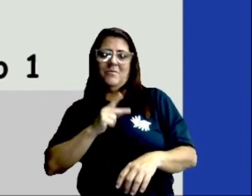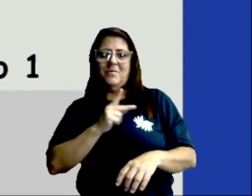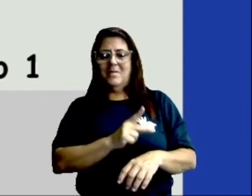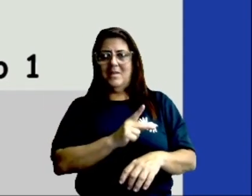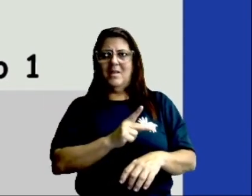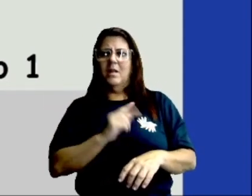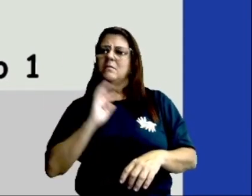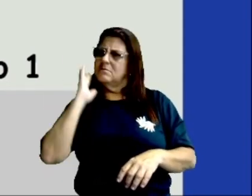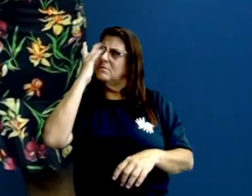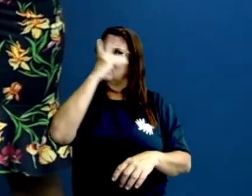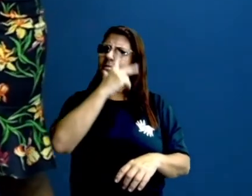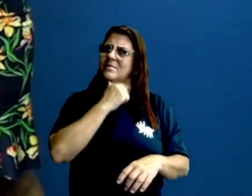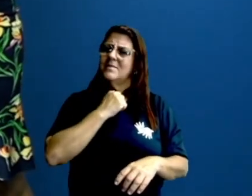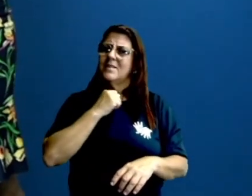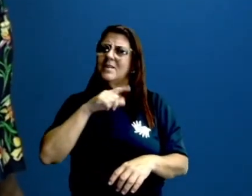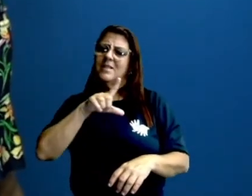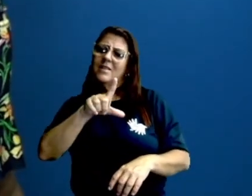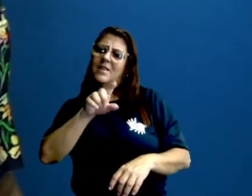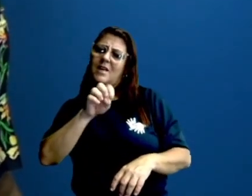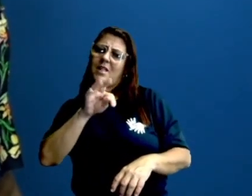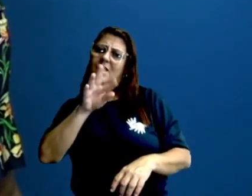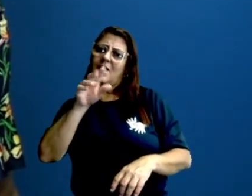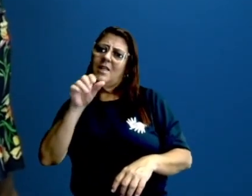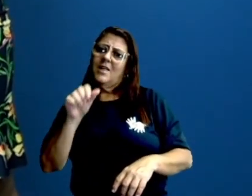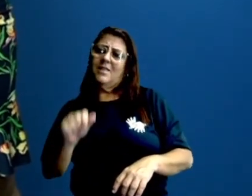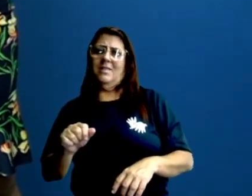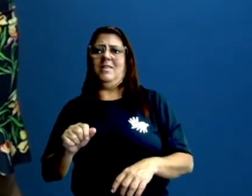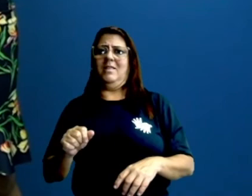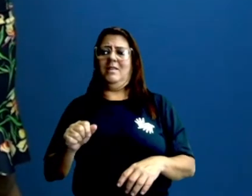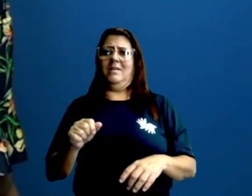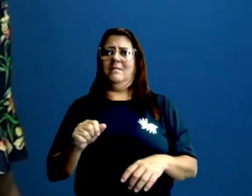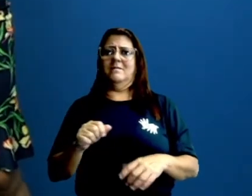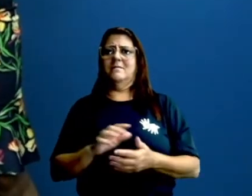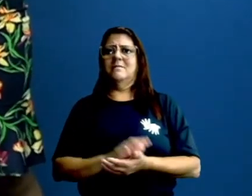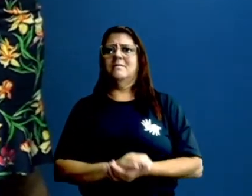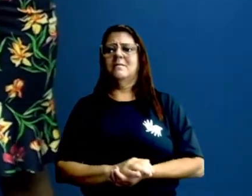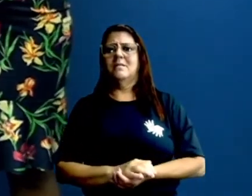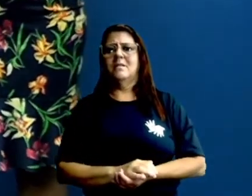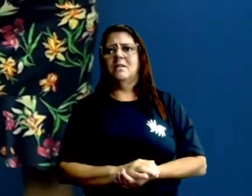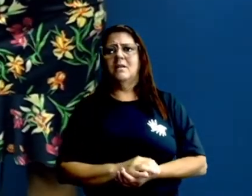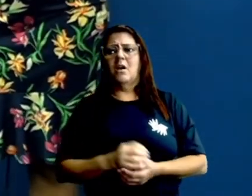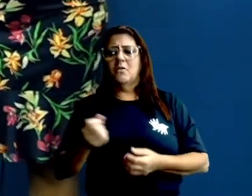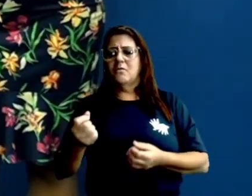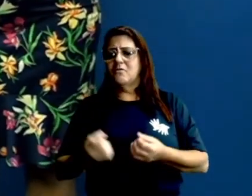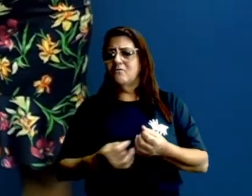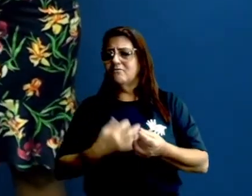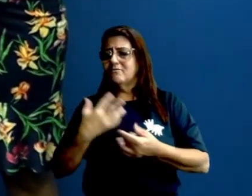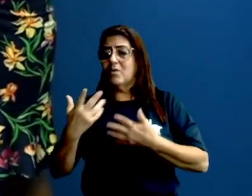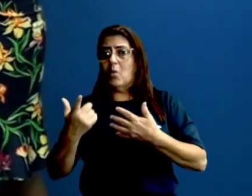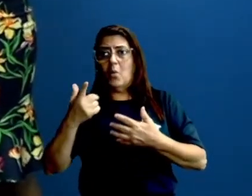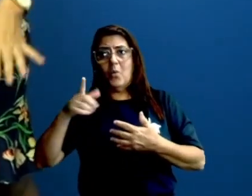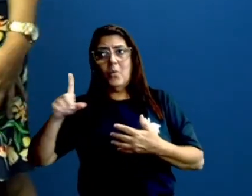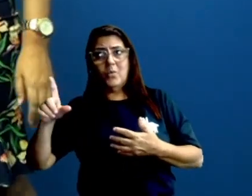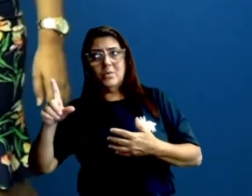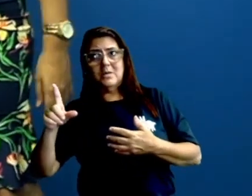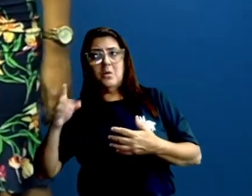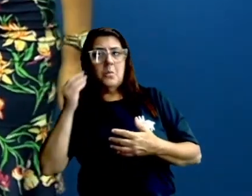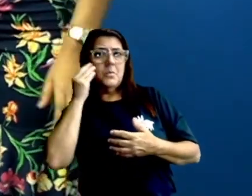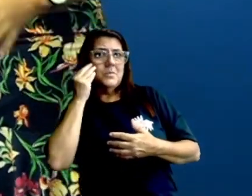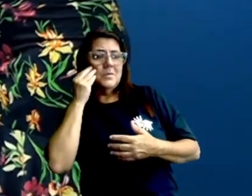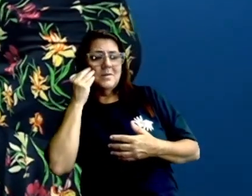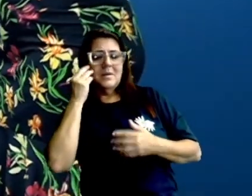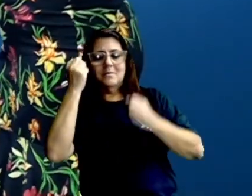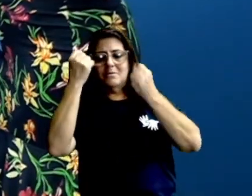Muito linda, né, essa lenda aí da Potira, eu gosto muito. Eu fiz até uma adaptação em cordel. Em outra oportunidade eu mostro para